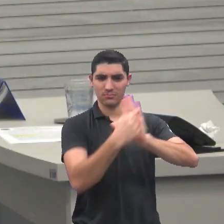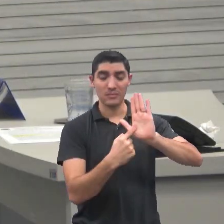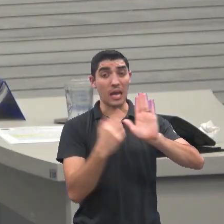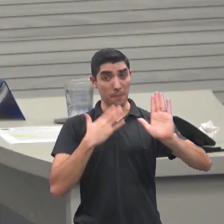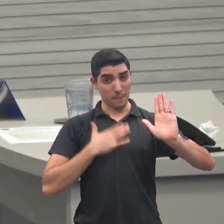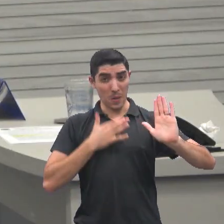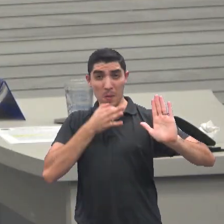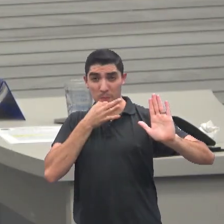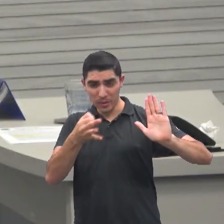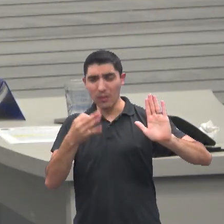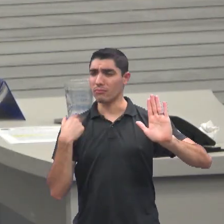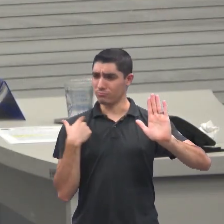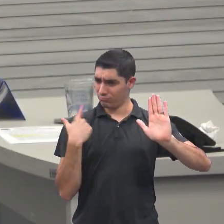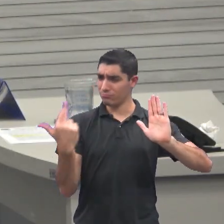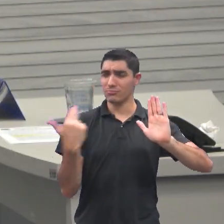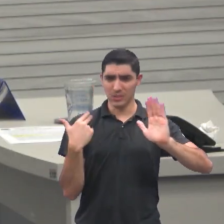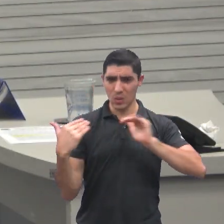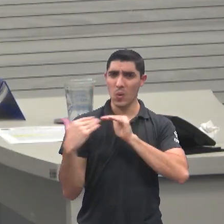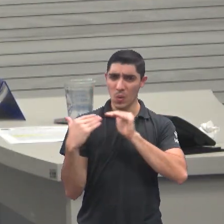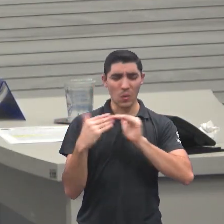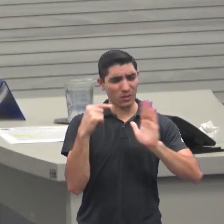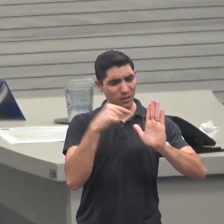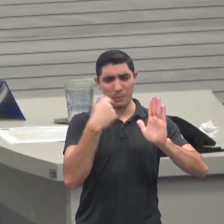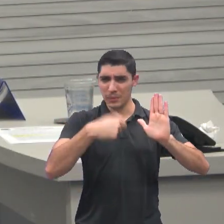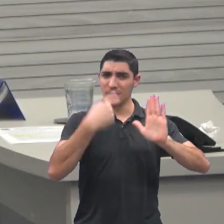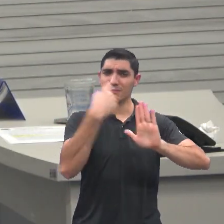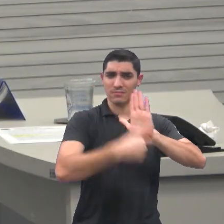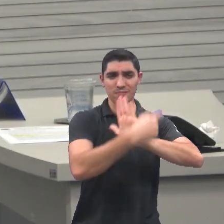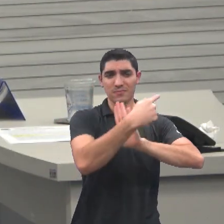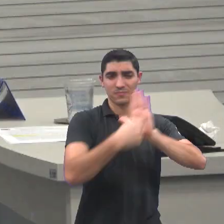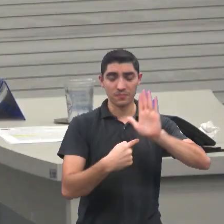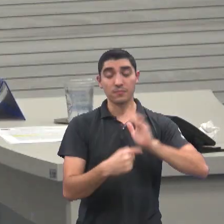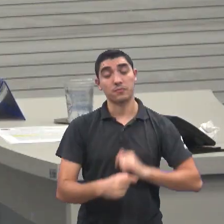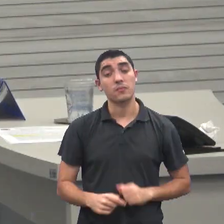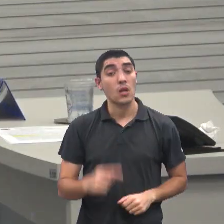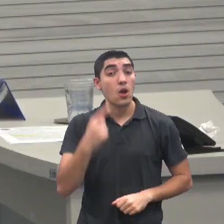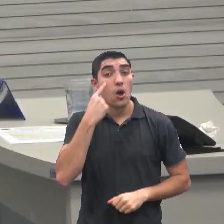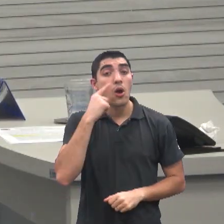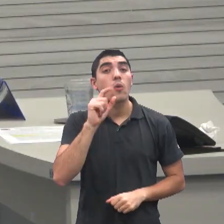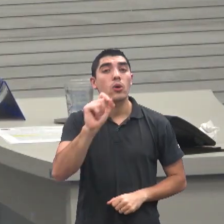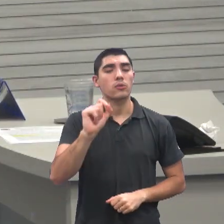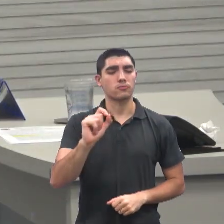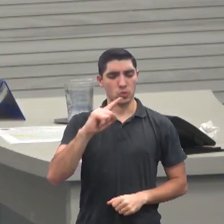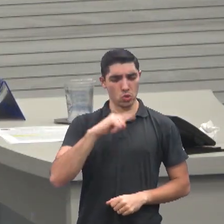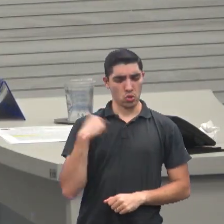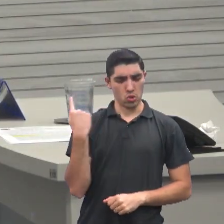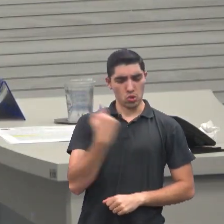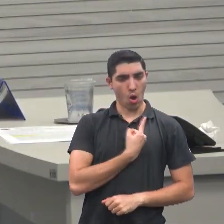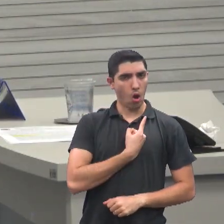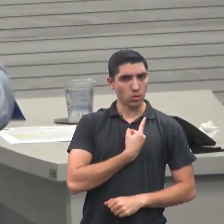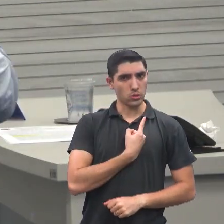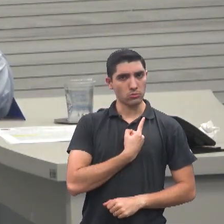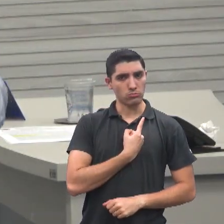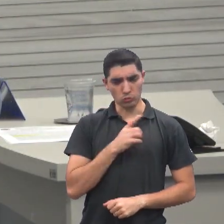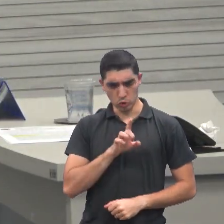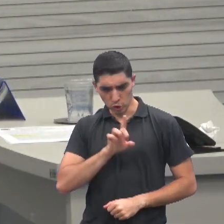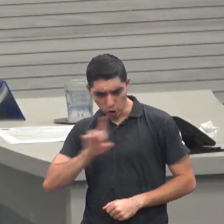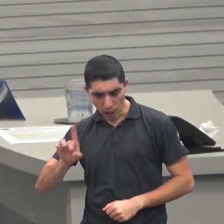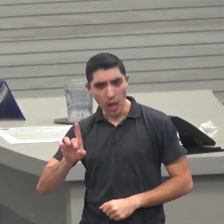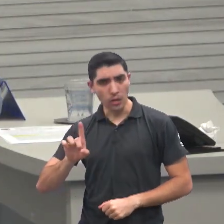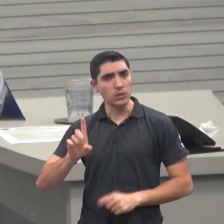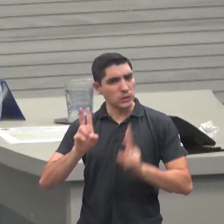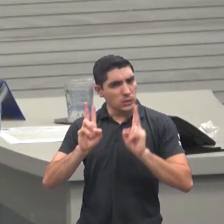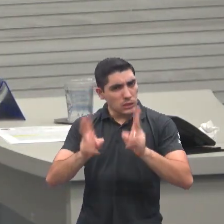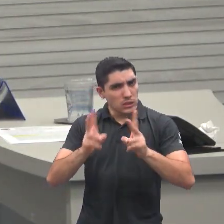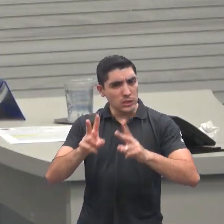quero aqui concluir, vereador, que nós estaremos nesta frente em defesa